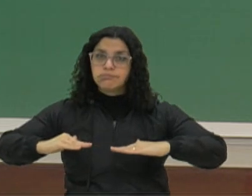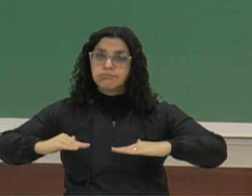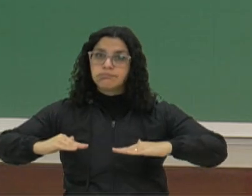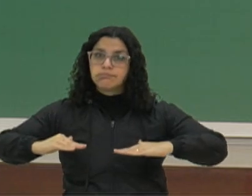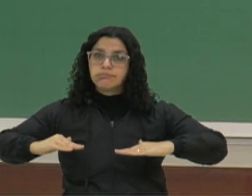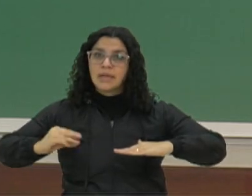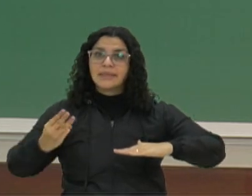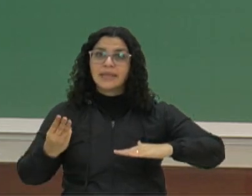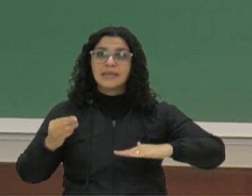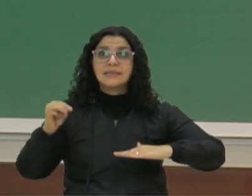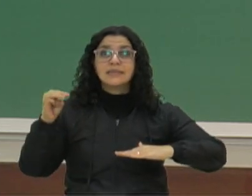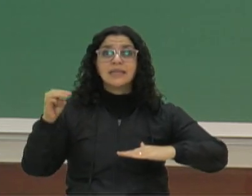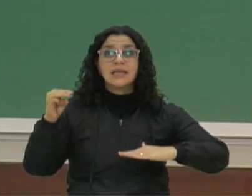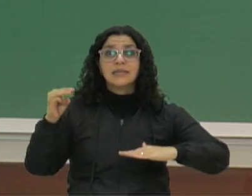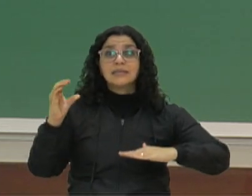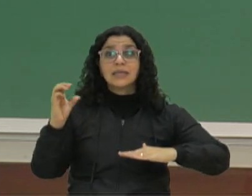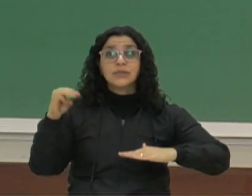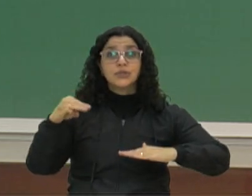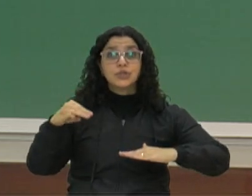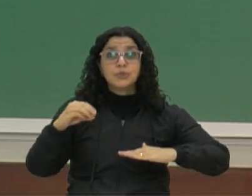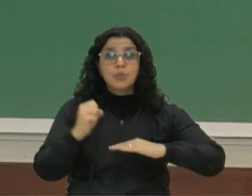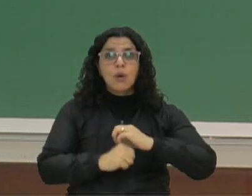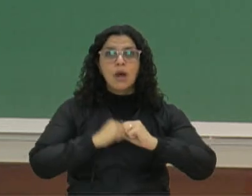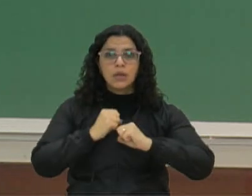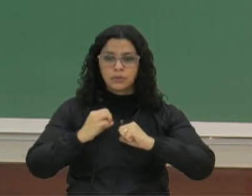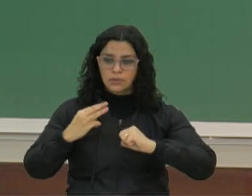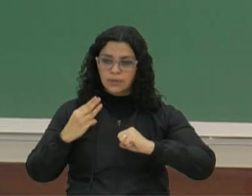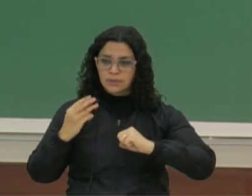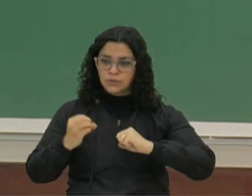3 centímetros por ano de afastamento.